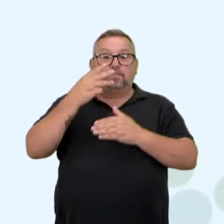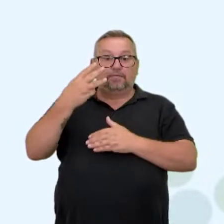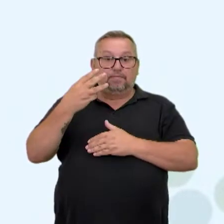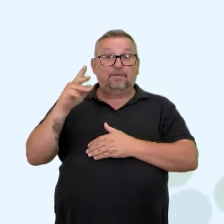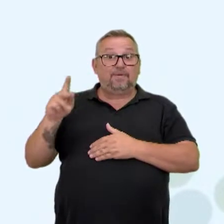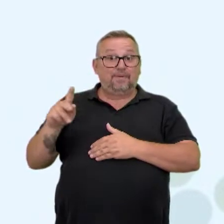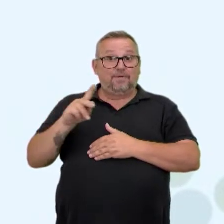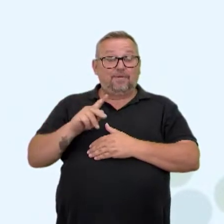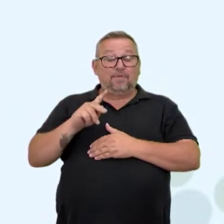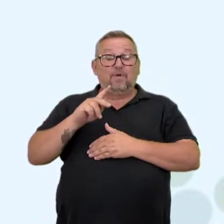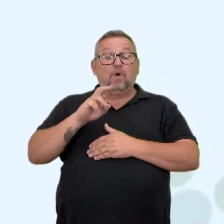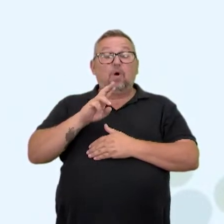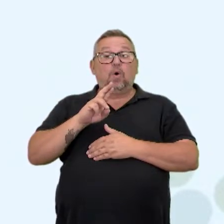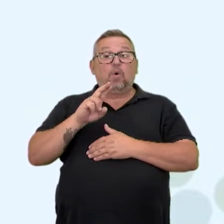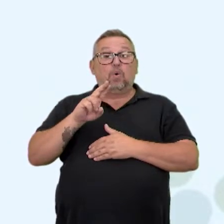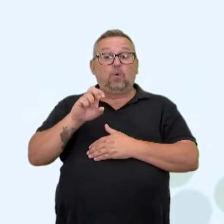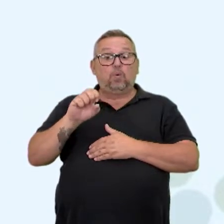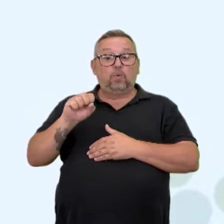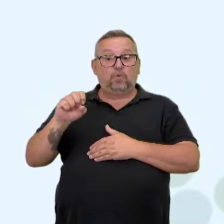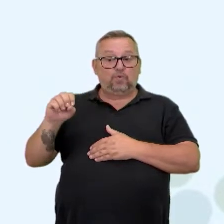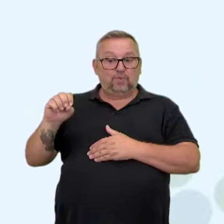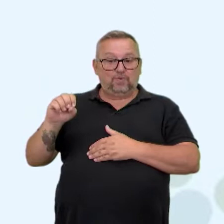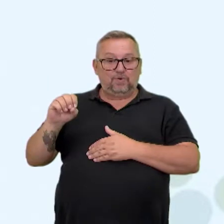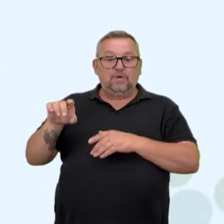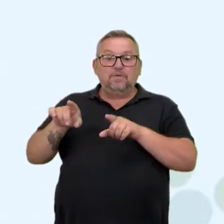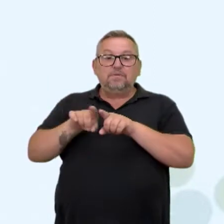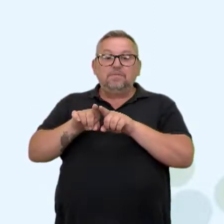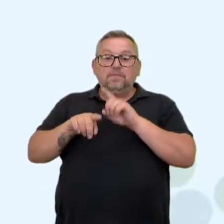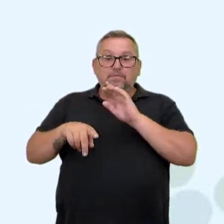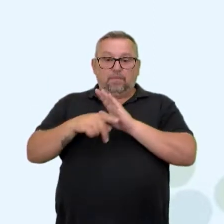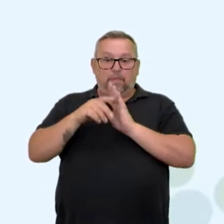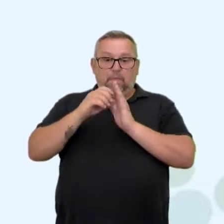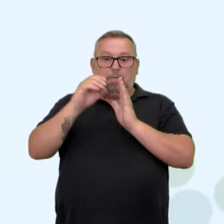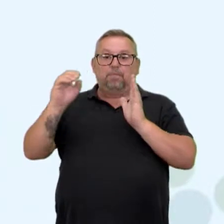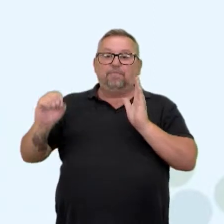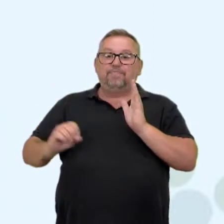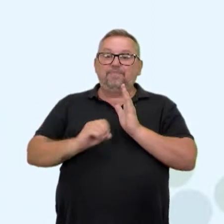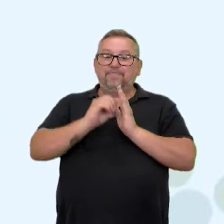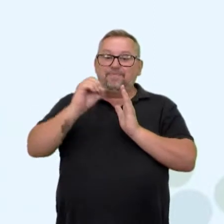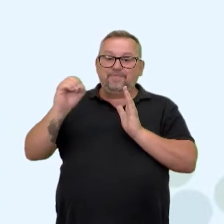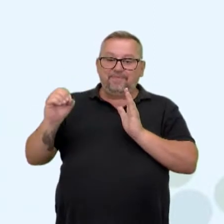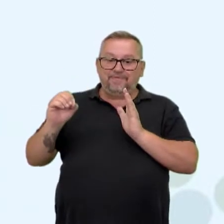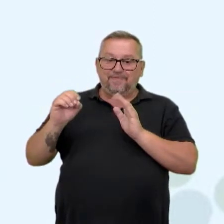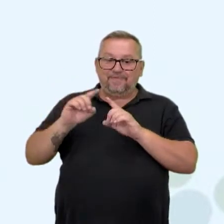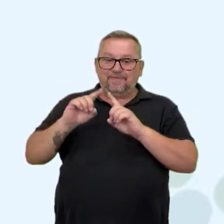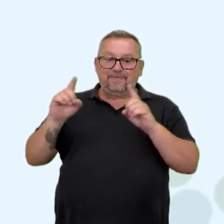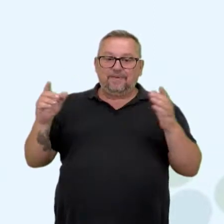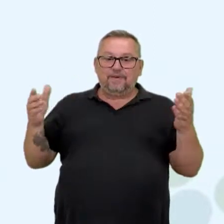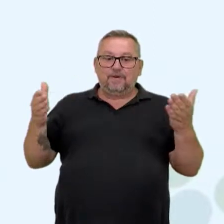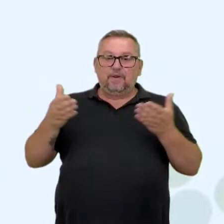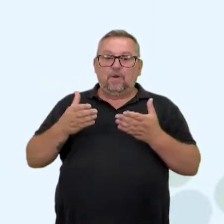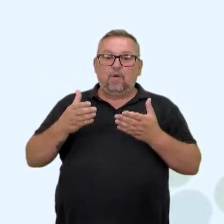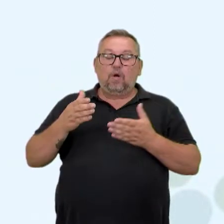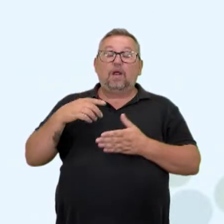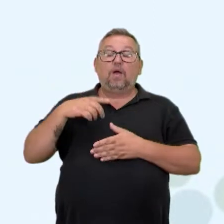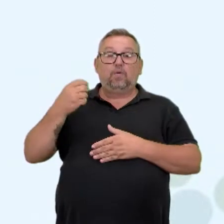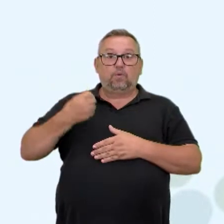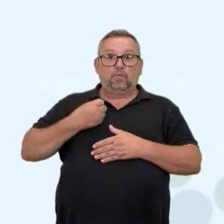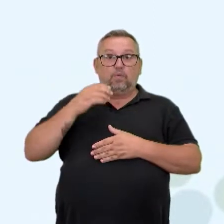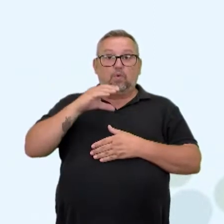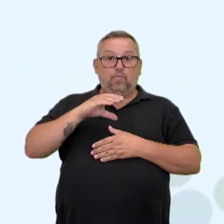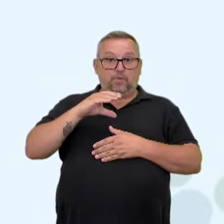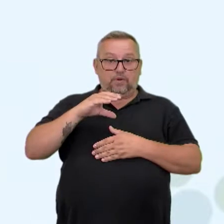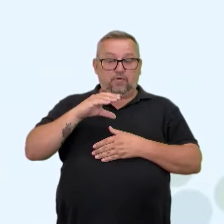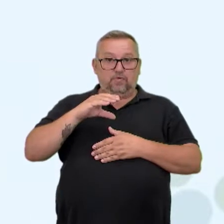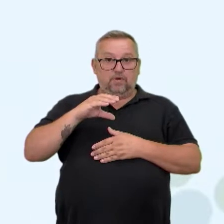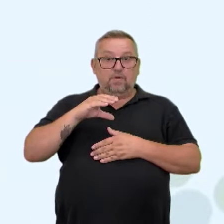Russo Júnior, professor de Geografia do Centro de Mídias. Esse componente é o componente 3, aí, que faz parte do